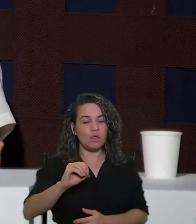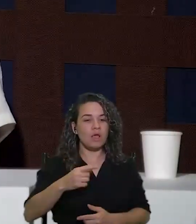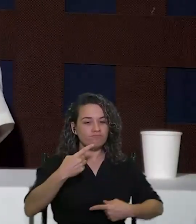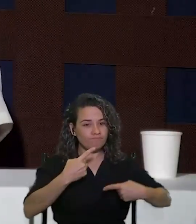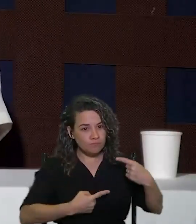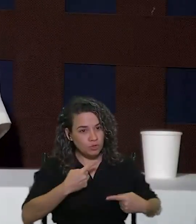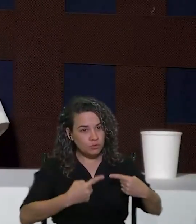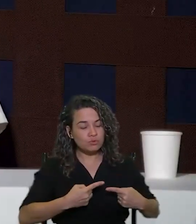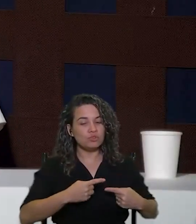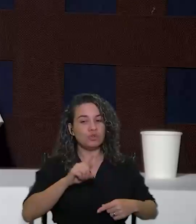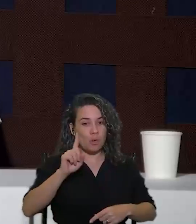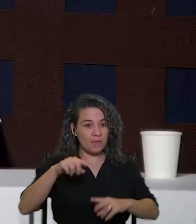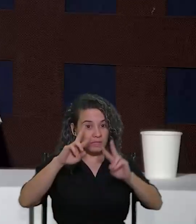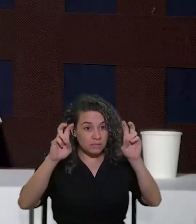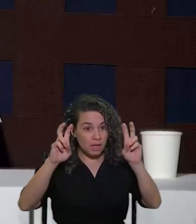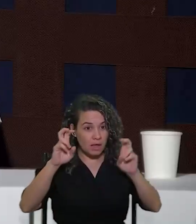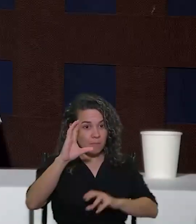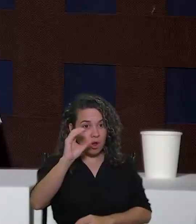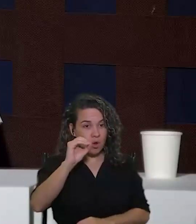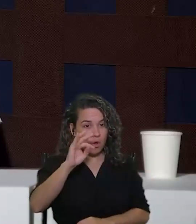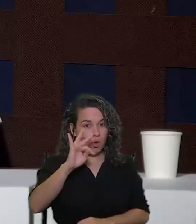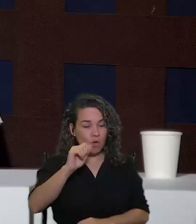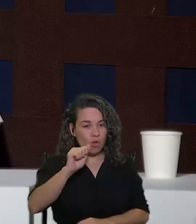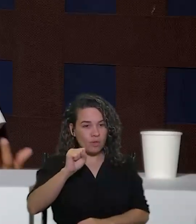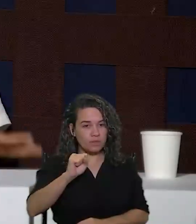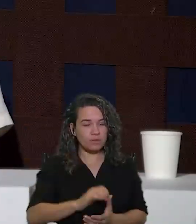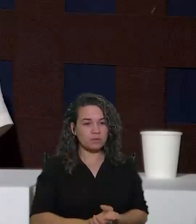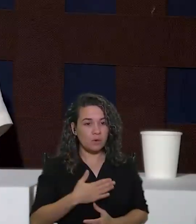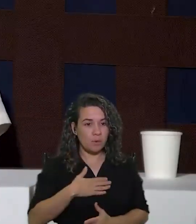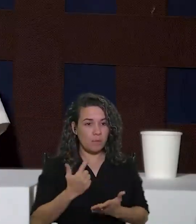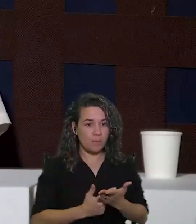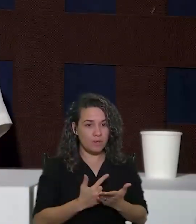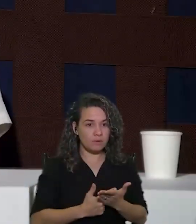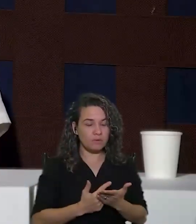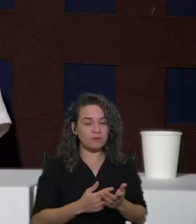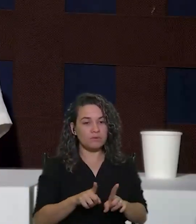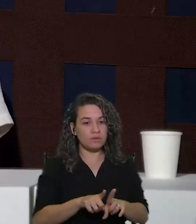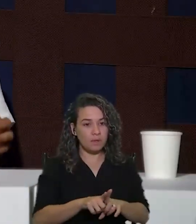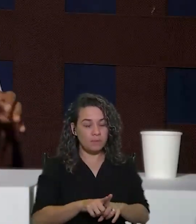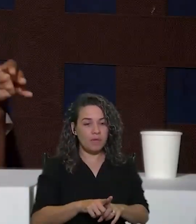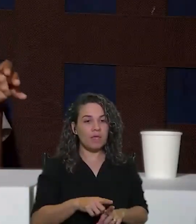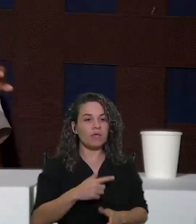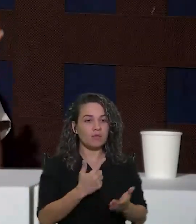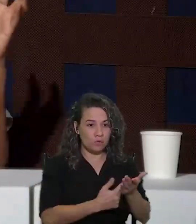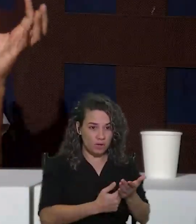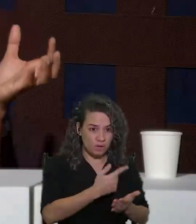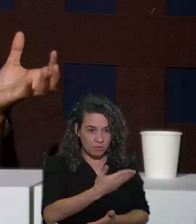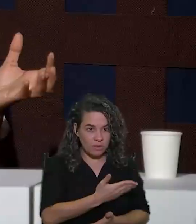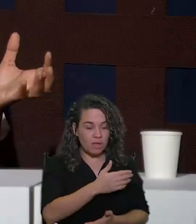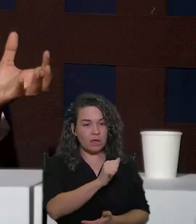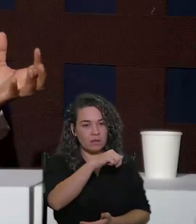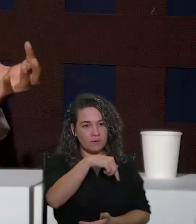cotas especificamente, né, e tanto o meu livro quanto o livro da Andressa, a gente já está